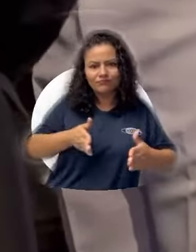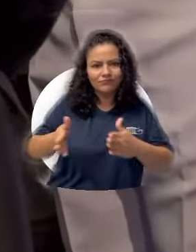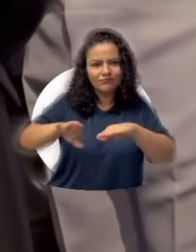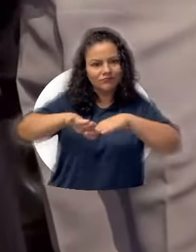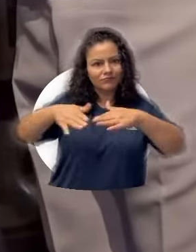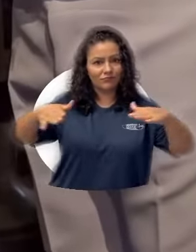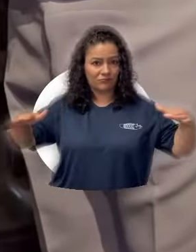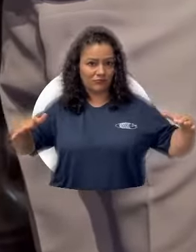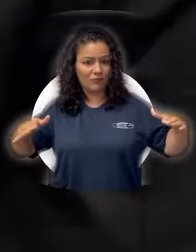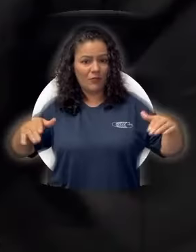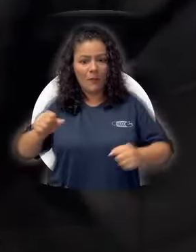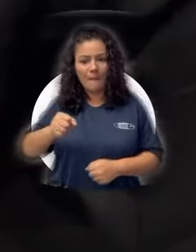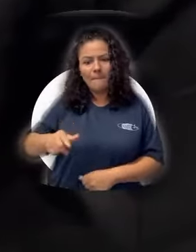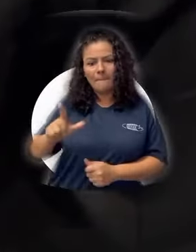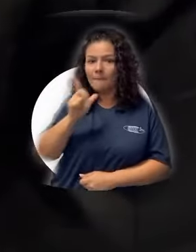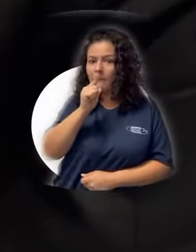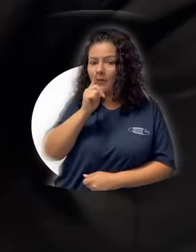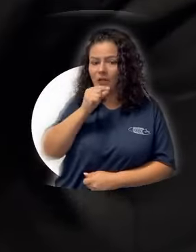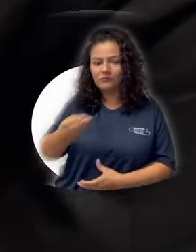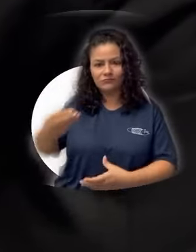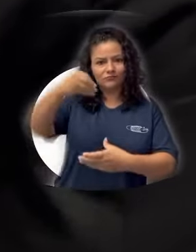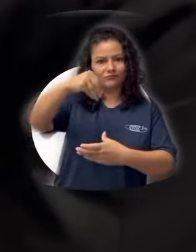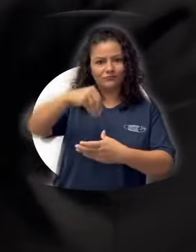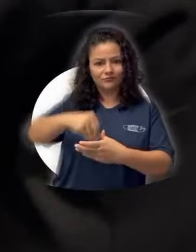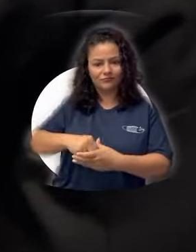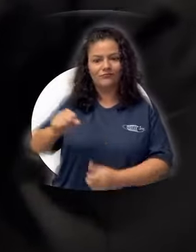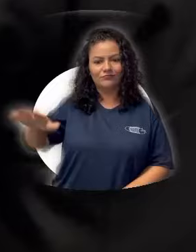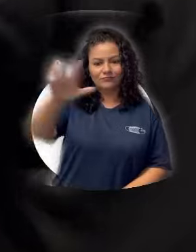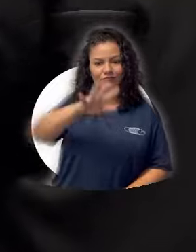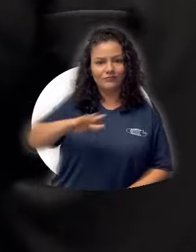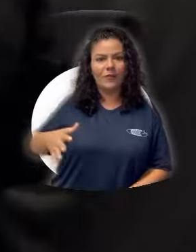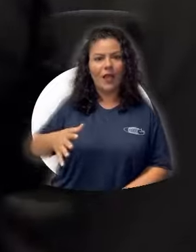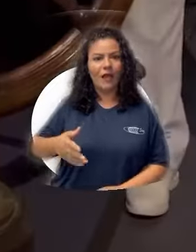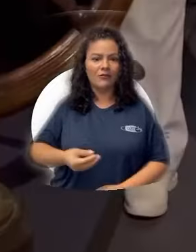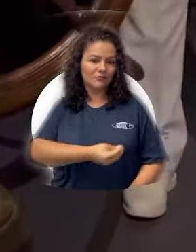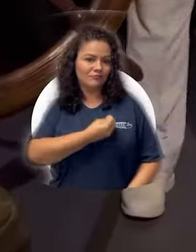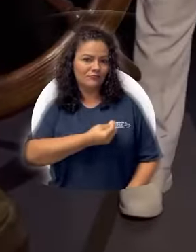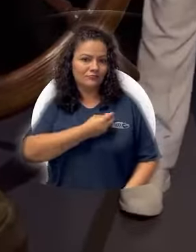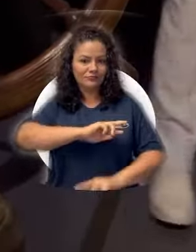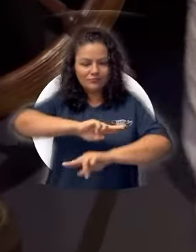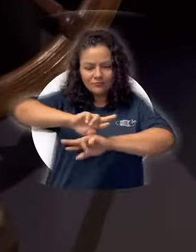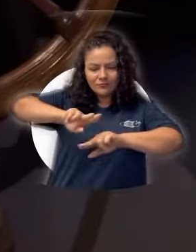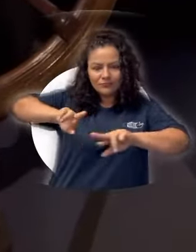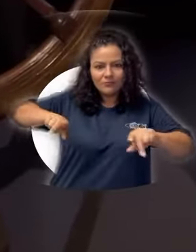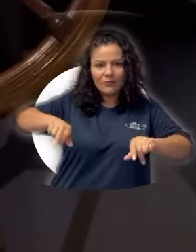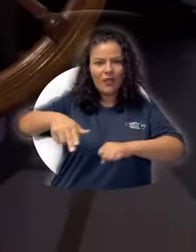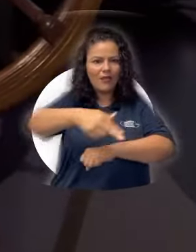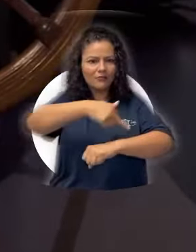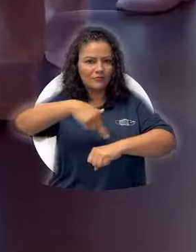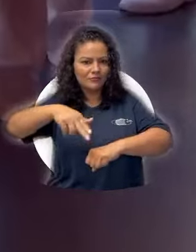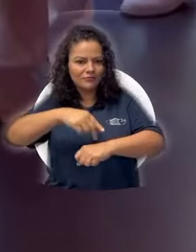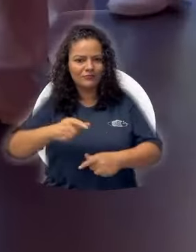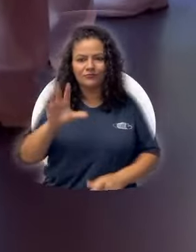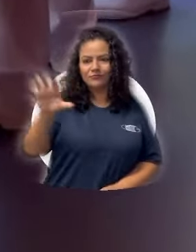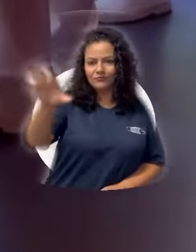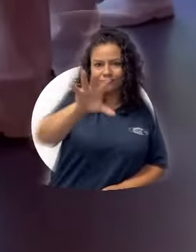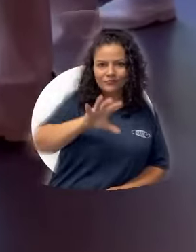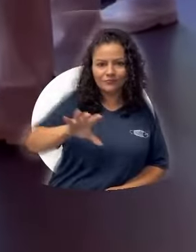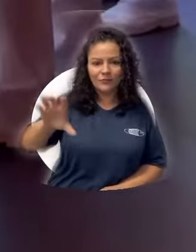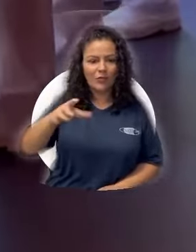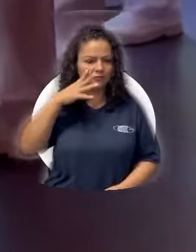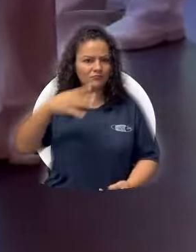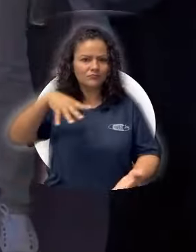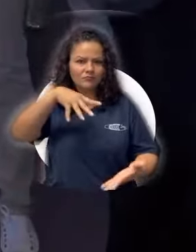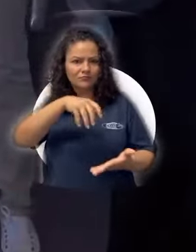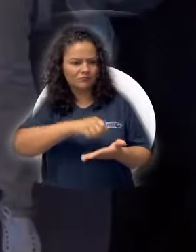as mentalidades marítimas e fluviais das águas interiores e da biodiversidade local e nacional, também visa